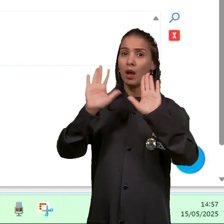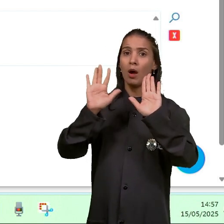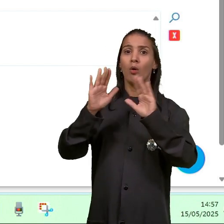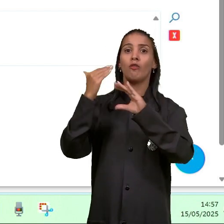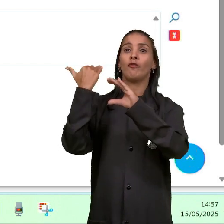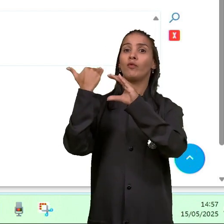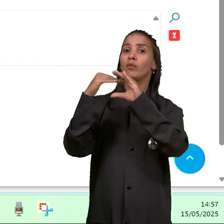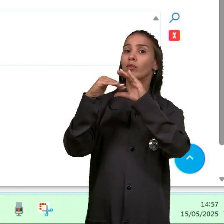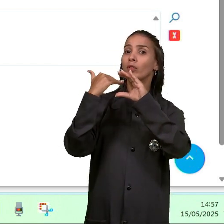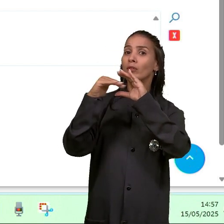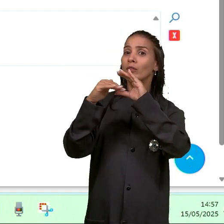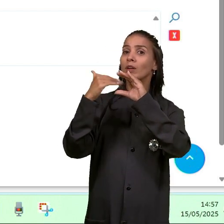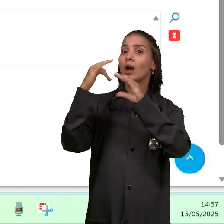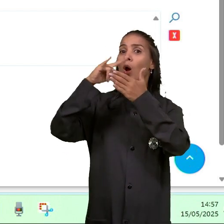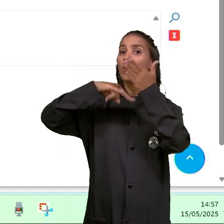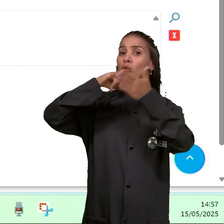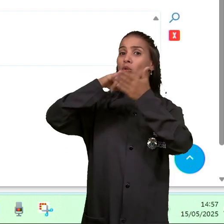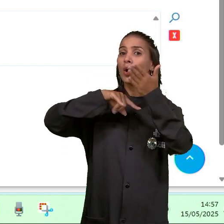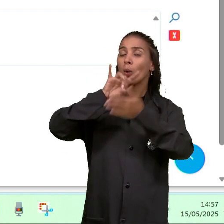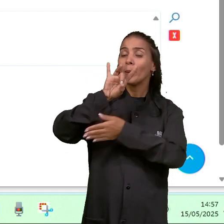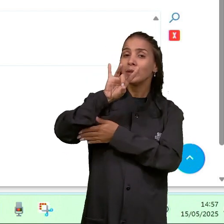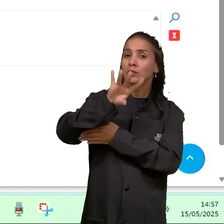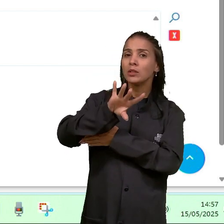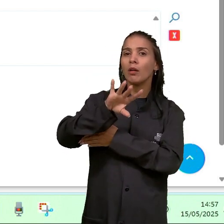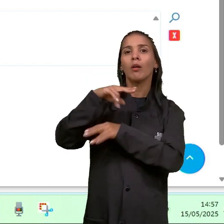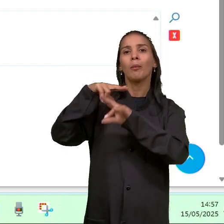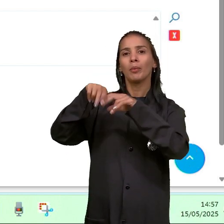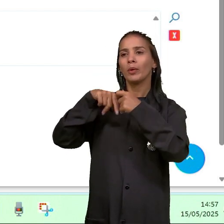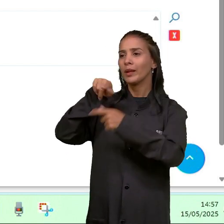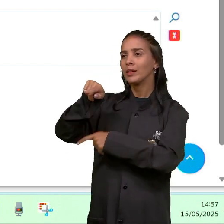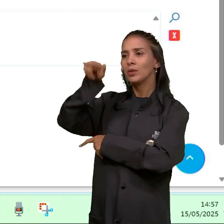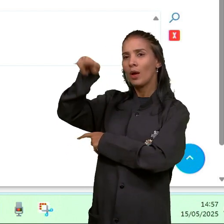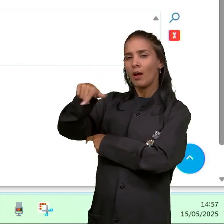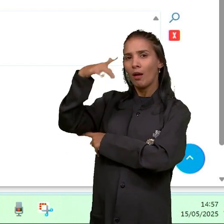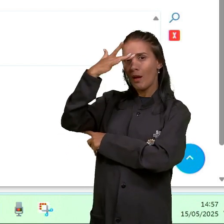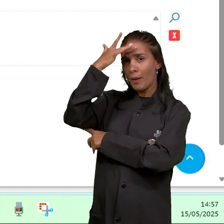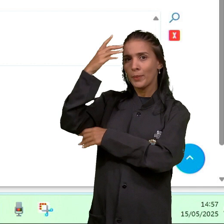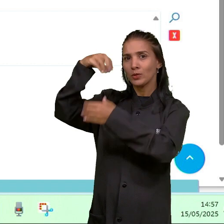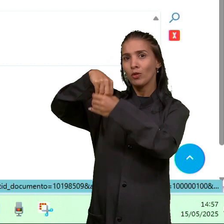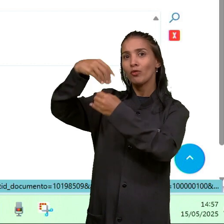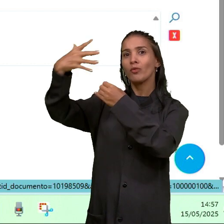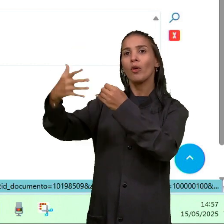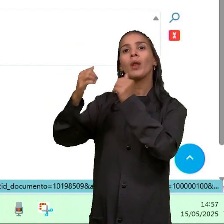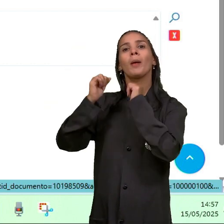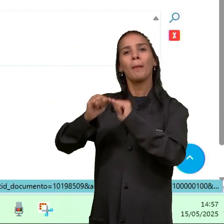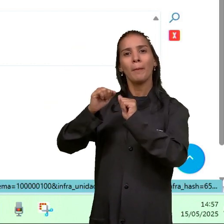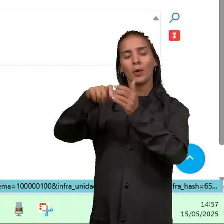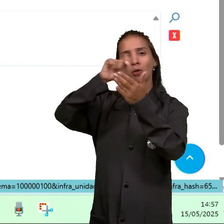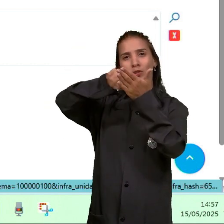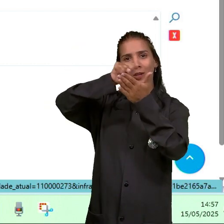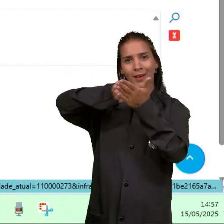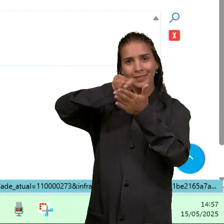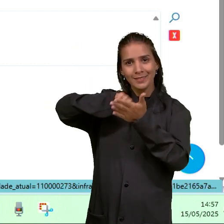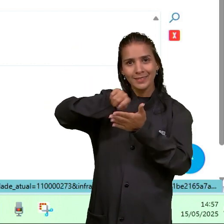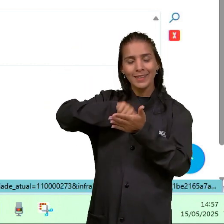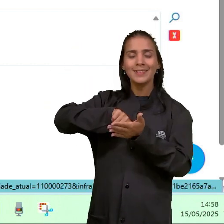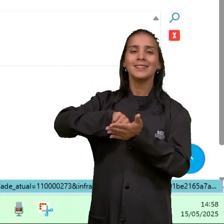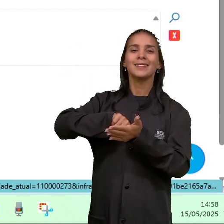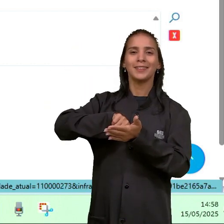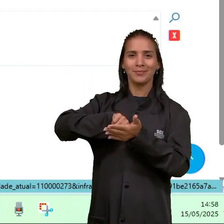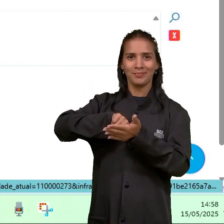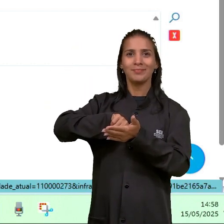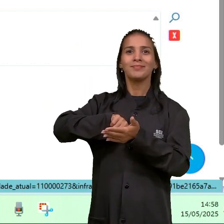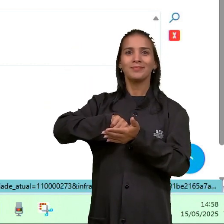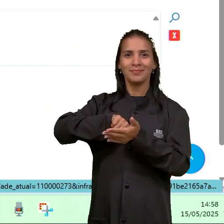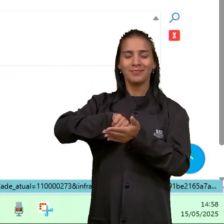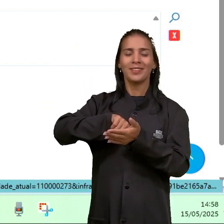externa ao Estado, ela vai poder assinar o documento de fora do Estado. Então, você pode tanto mandar um processo